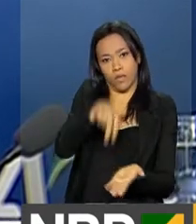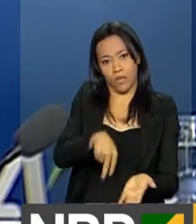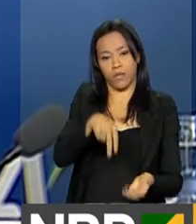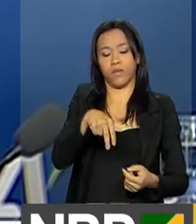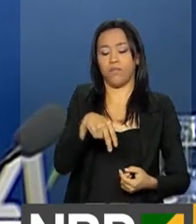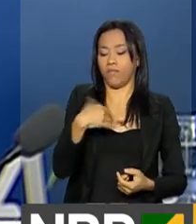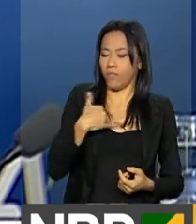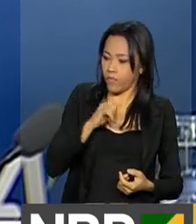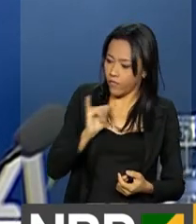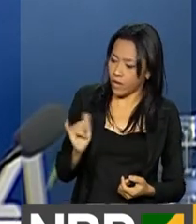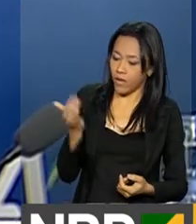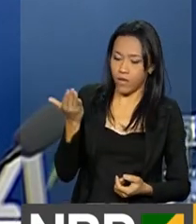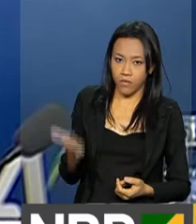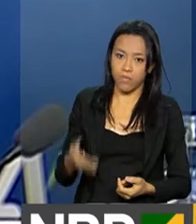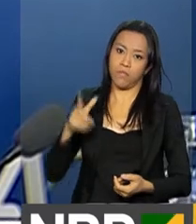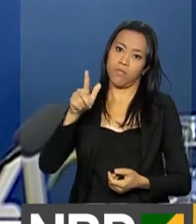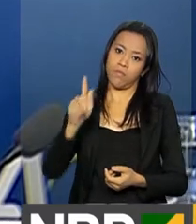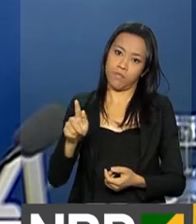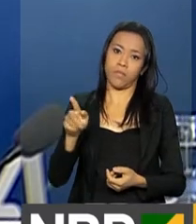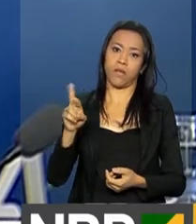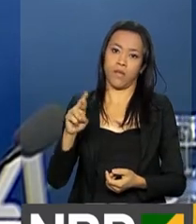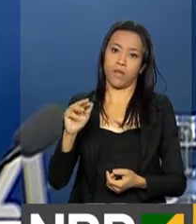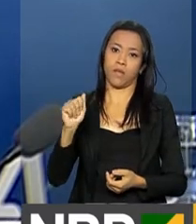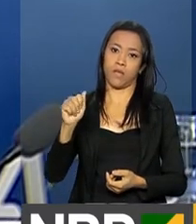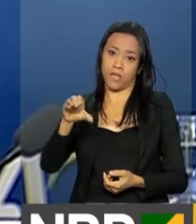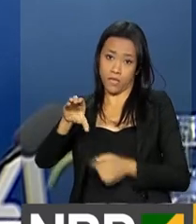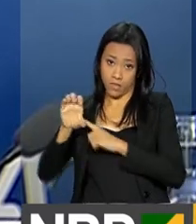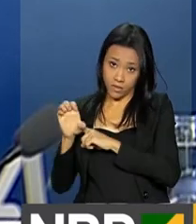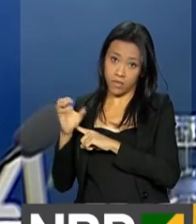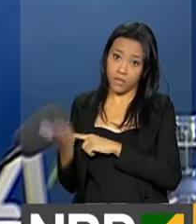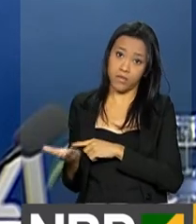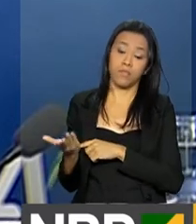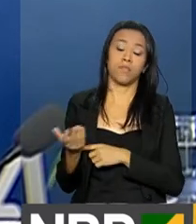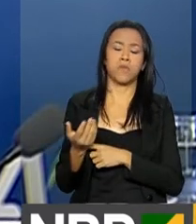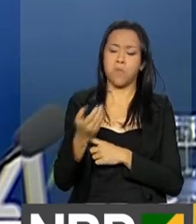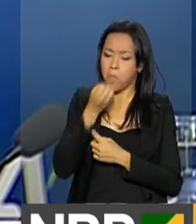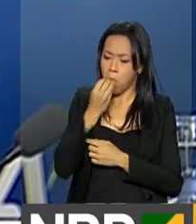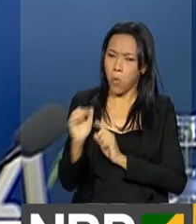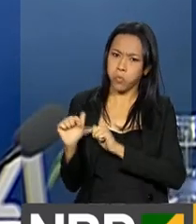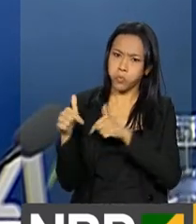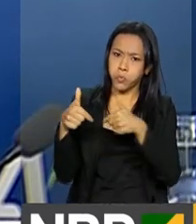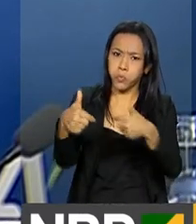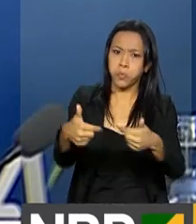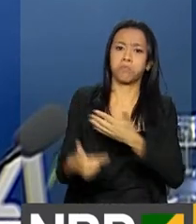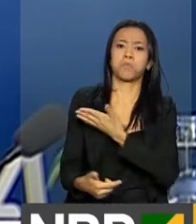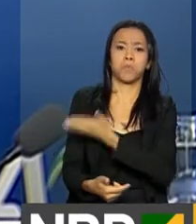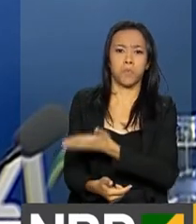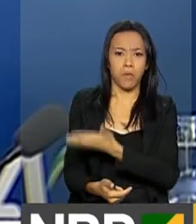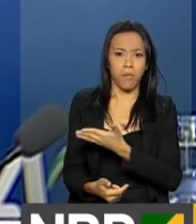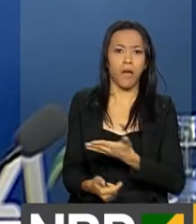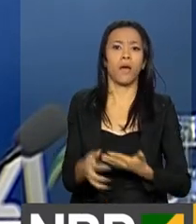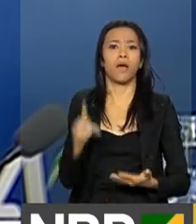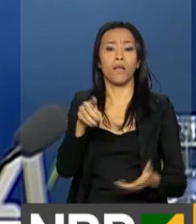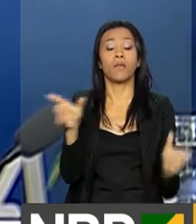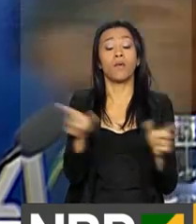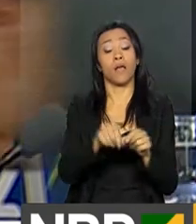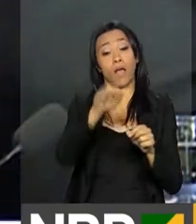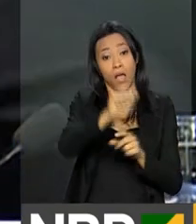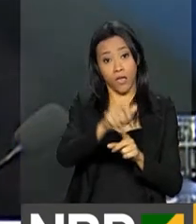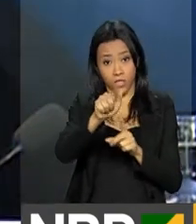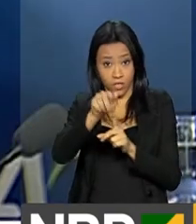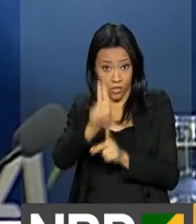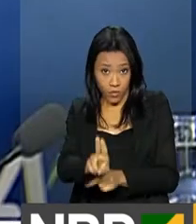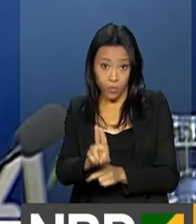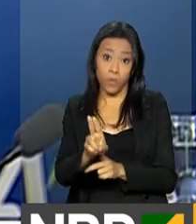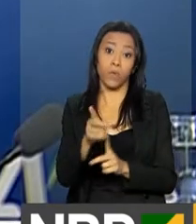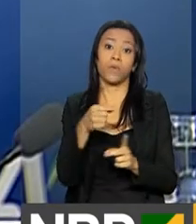Grace, que devo dizer, tem prestado um serviço extraordinário à União Federal. Eu não digo ao presidente da